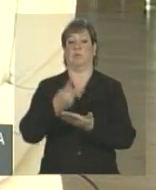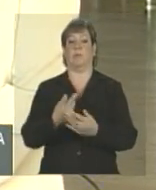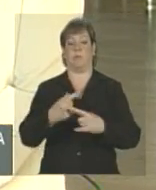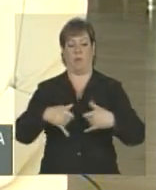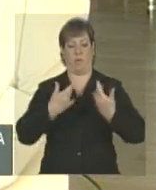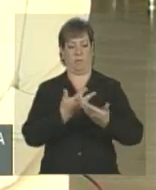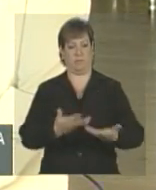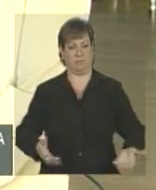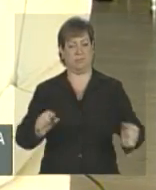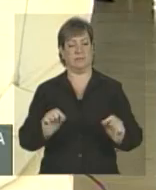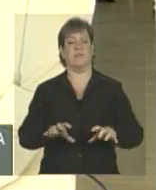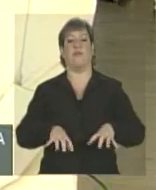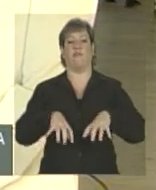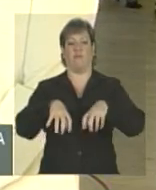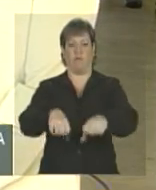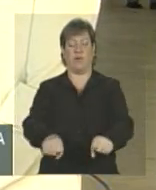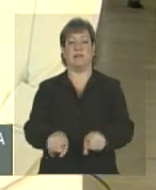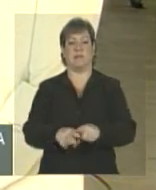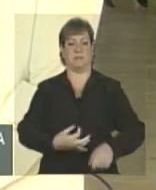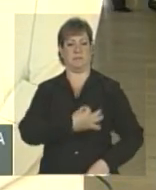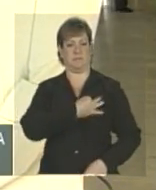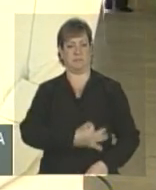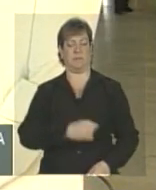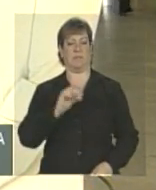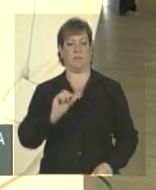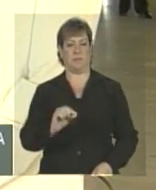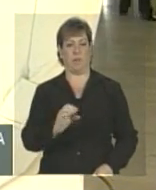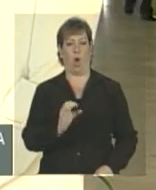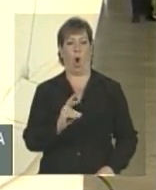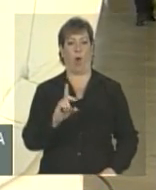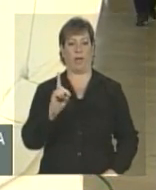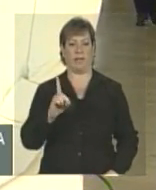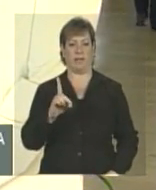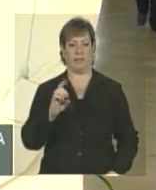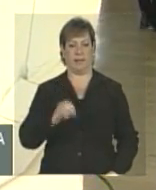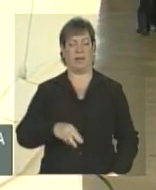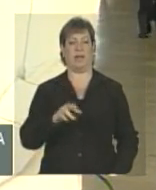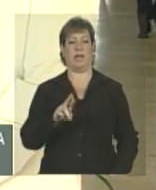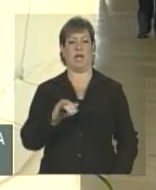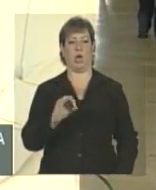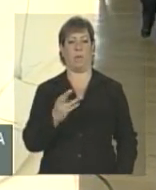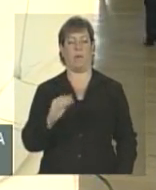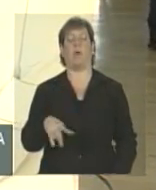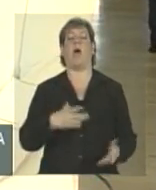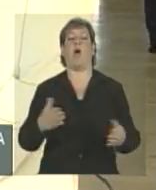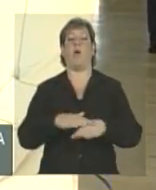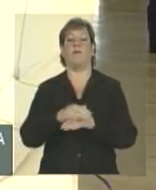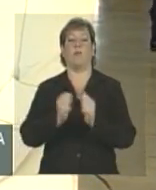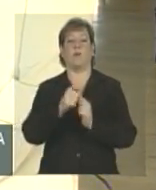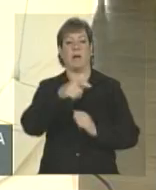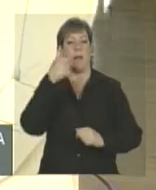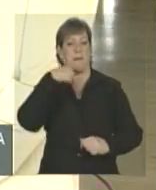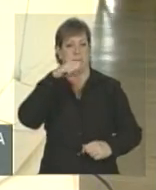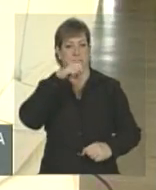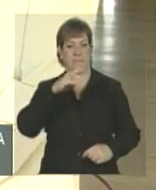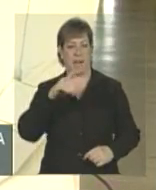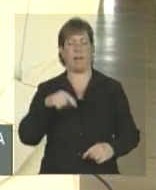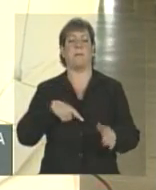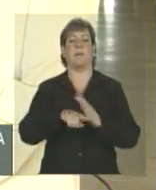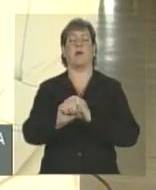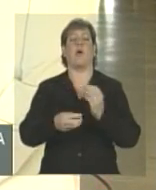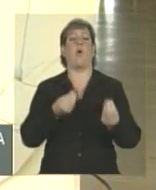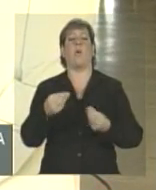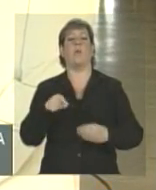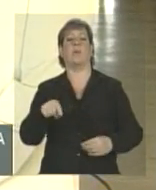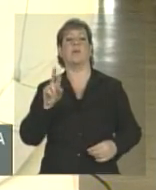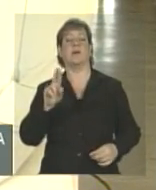quanto também quando foi entregue a medalha da Ordem de Rio Branco. Eu converso agora com a mãe da Milena. O que representa esse reconhecimento do governo brasileiro ao